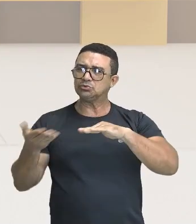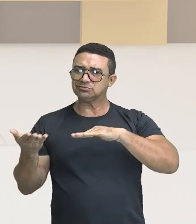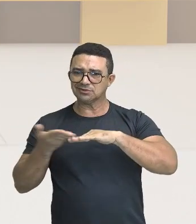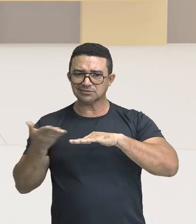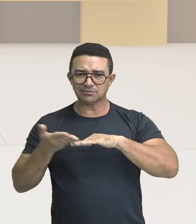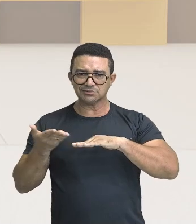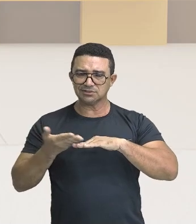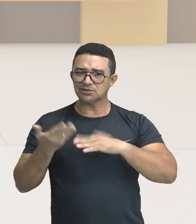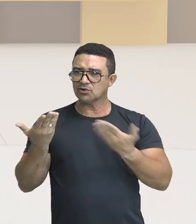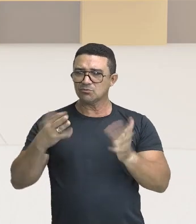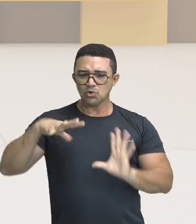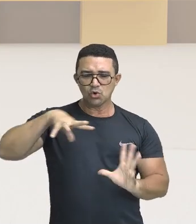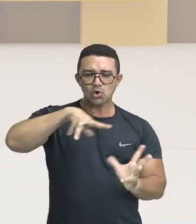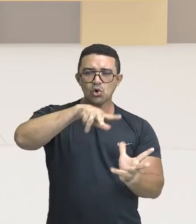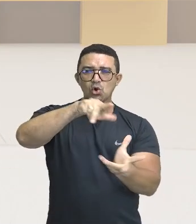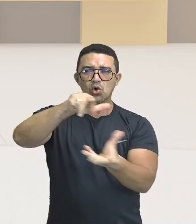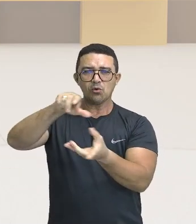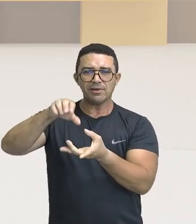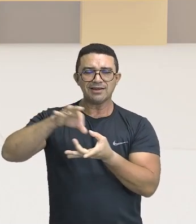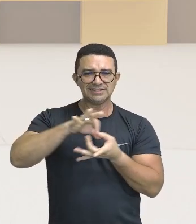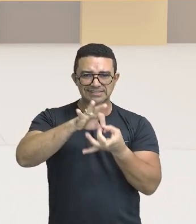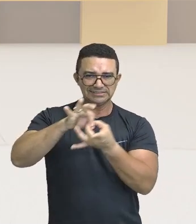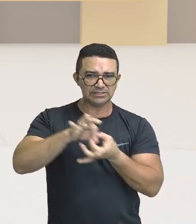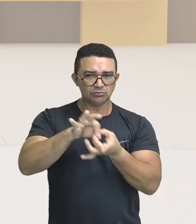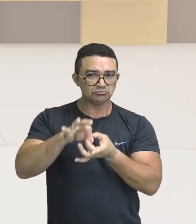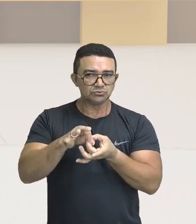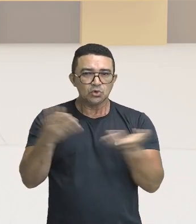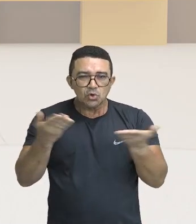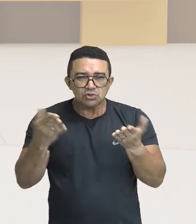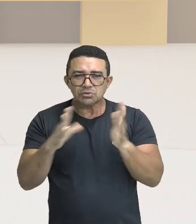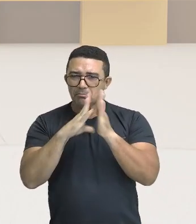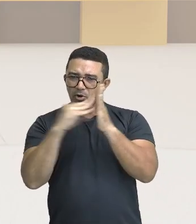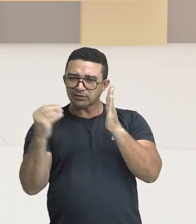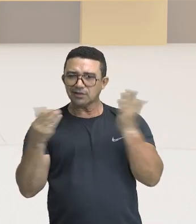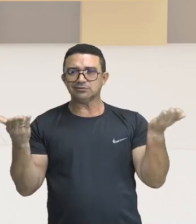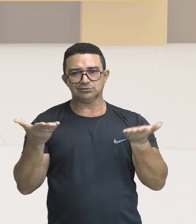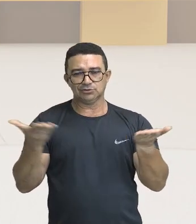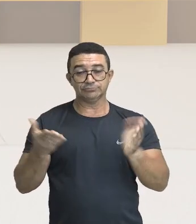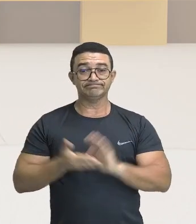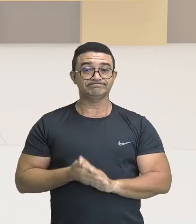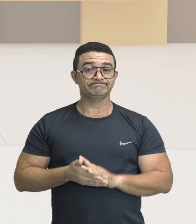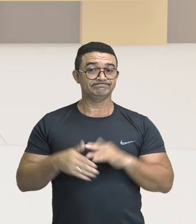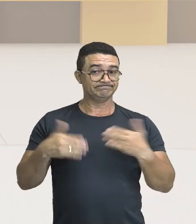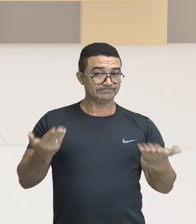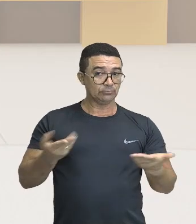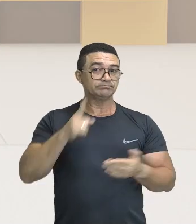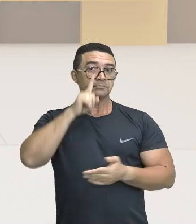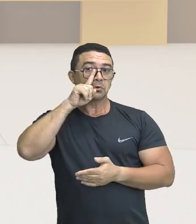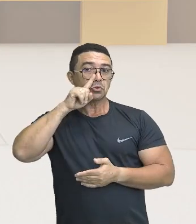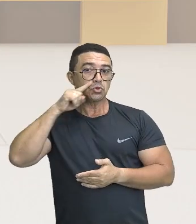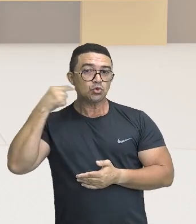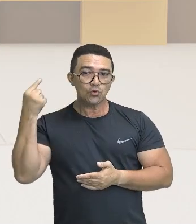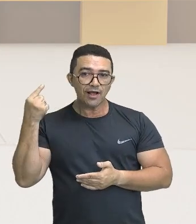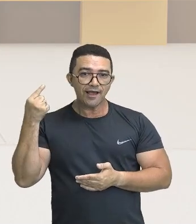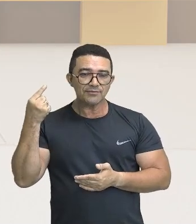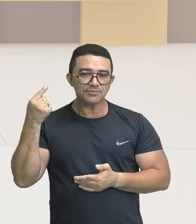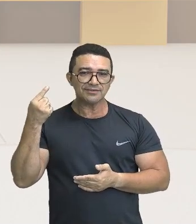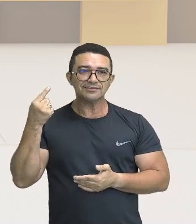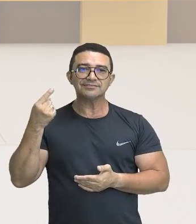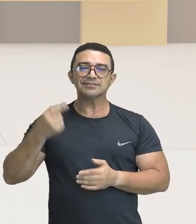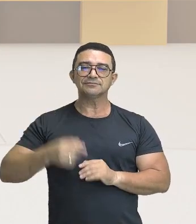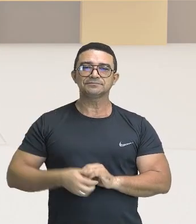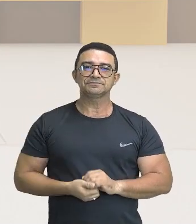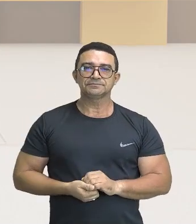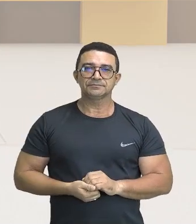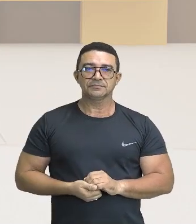por essa globalização nesses moldes atuais. Então, Durkheim, gostei muito do, né, professor? Sim. Muito bom